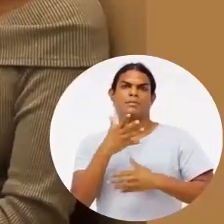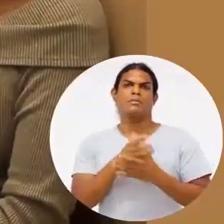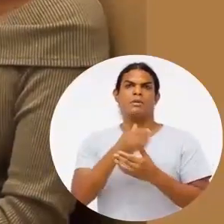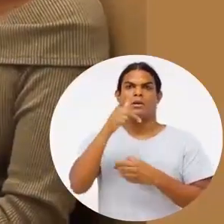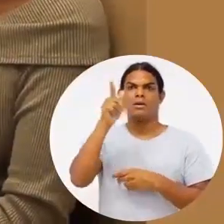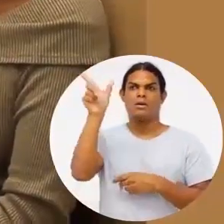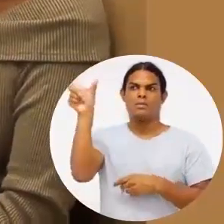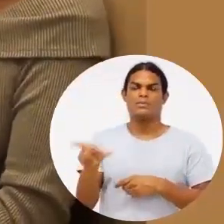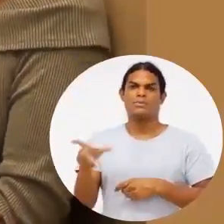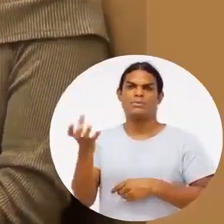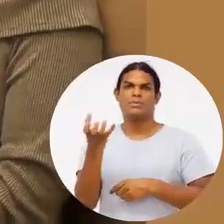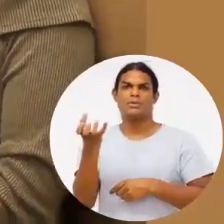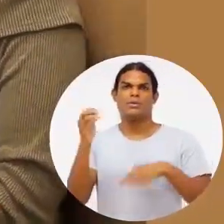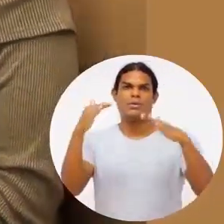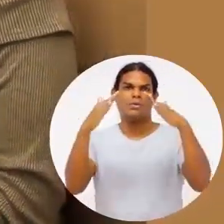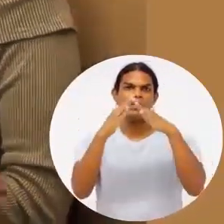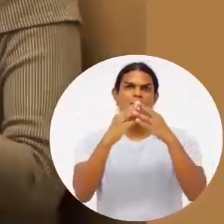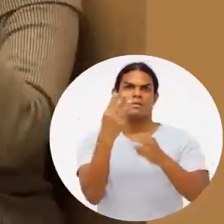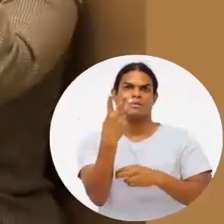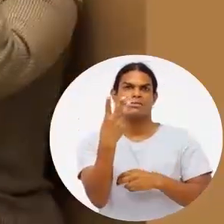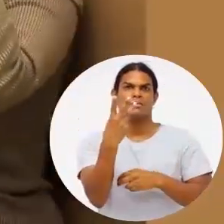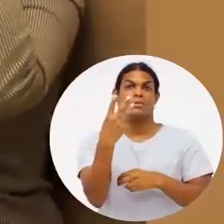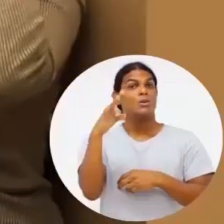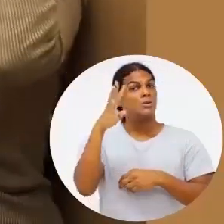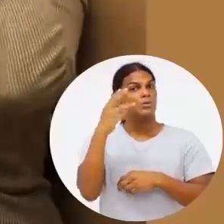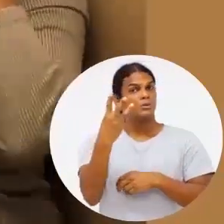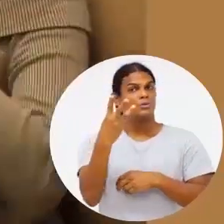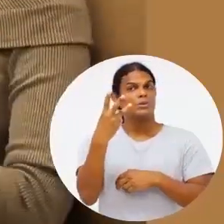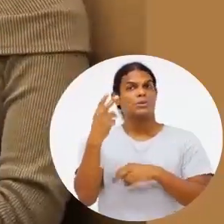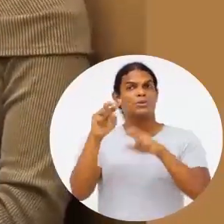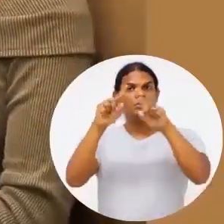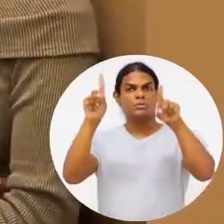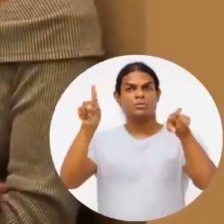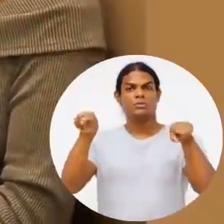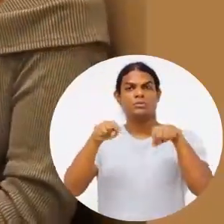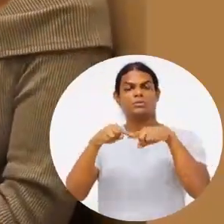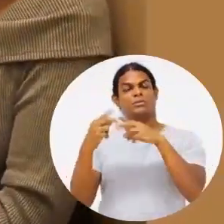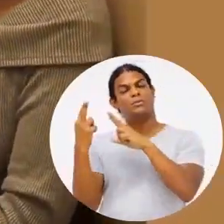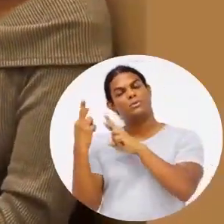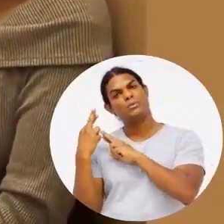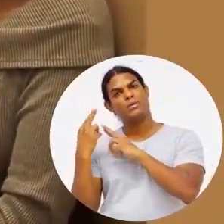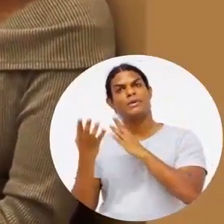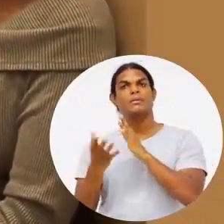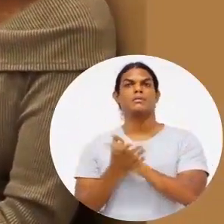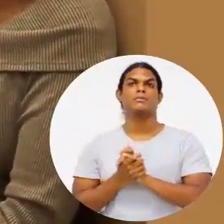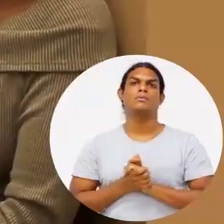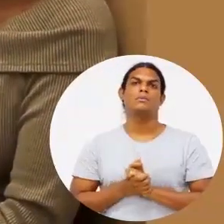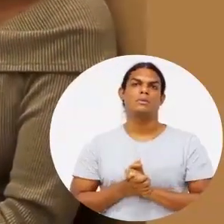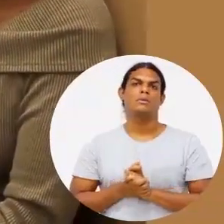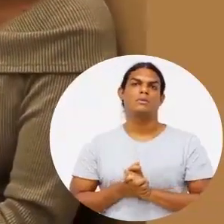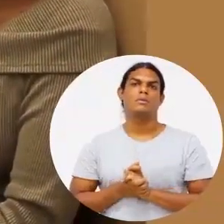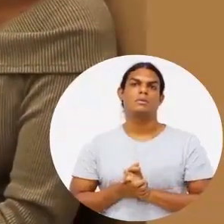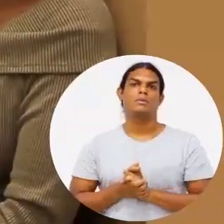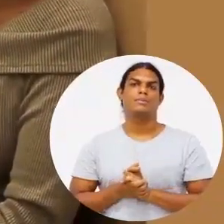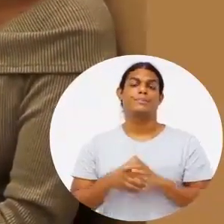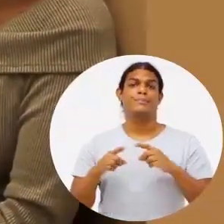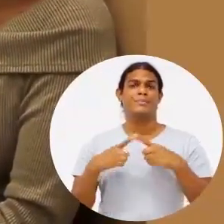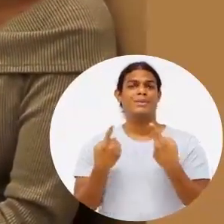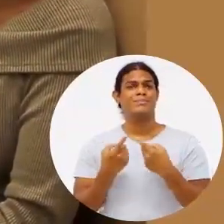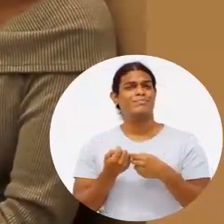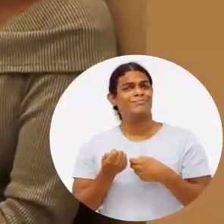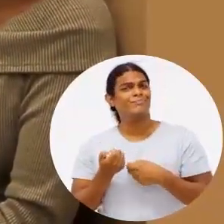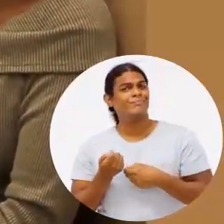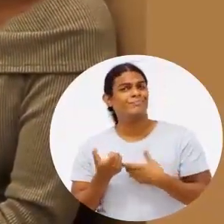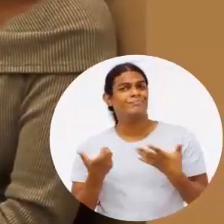a gente uma chama de cozinha. briefing. É o briefing, né? Que é o programa de necessidade para os arquitetos. Mas isso é muito pouco, né? E a